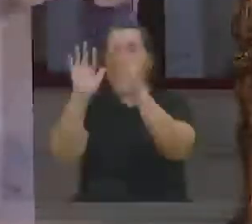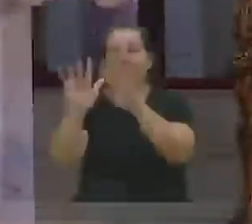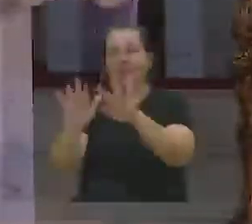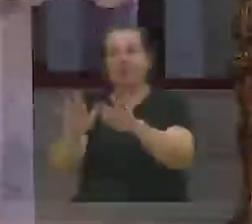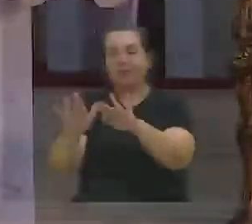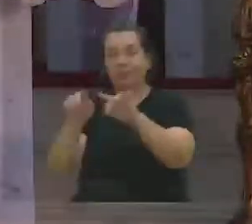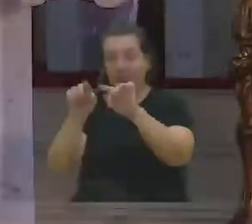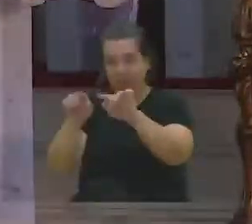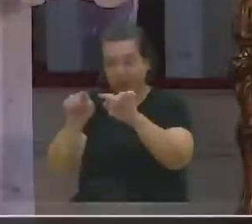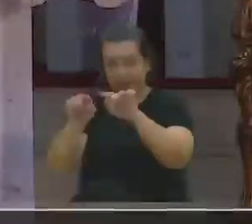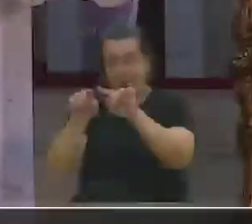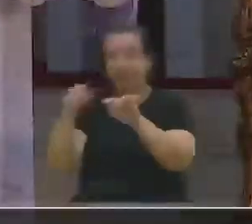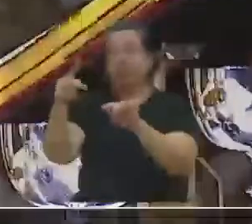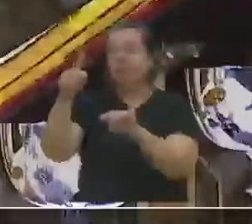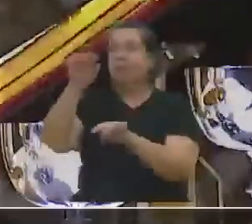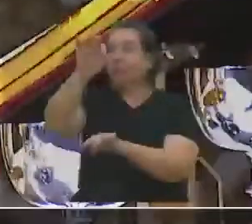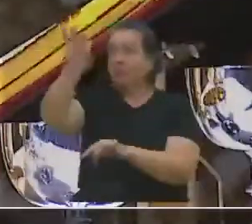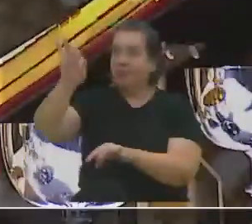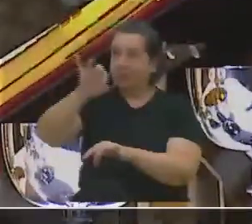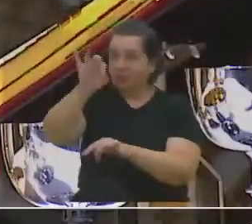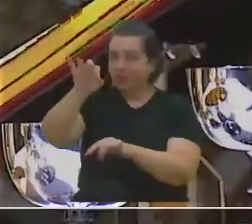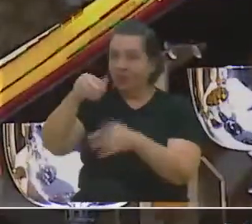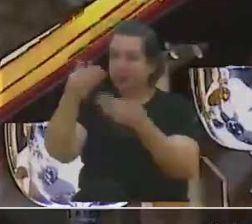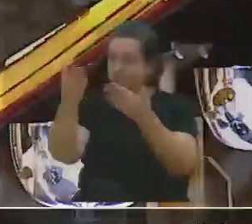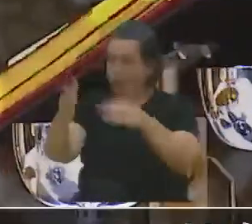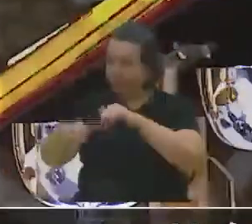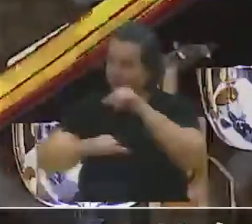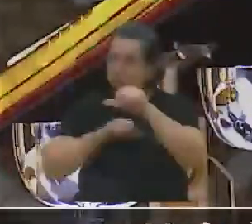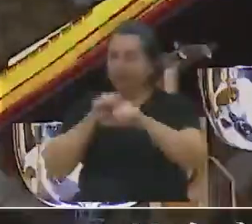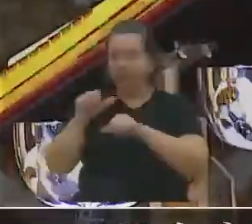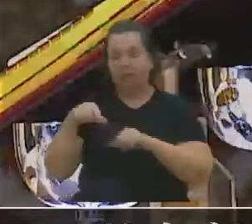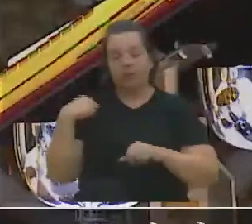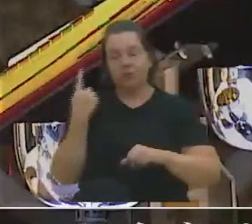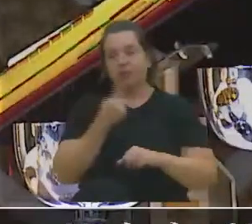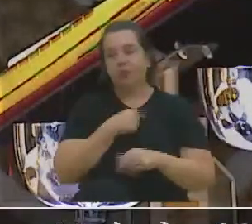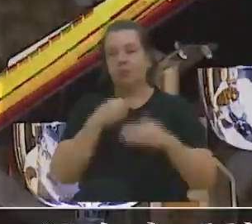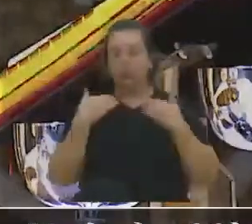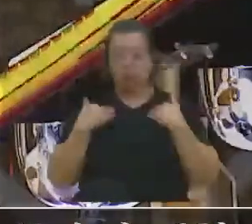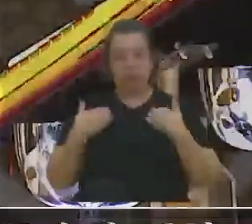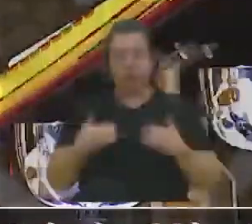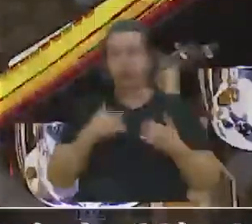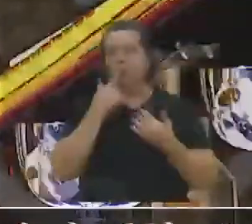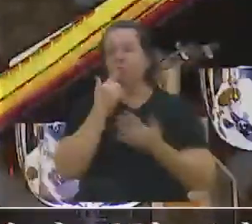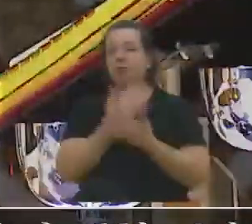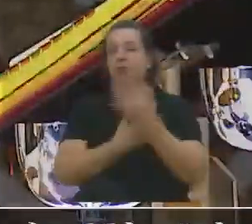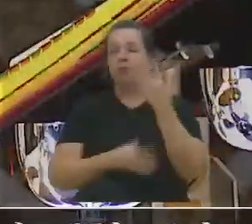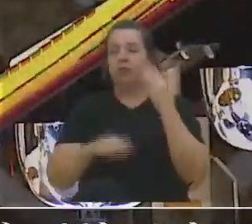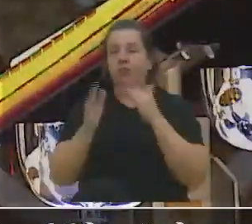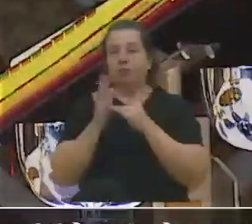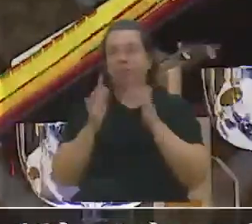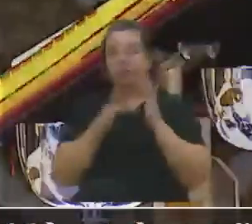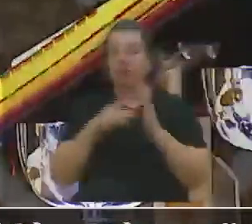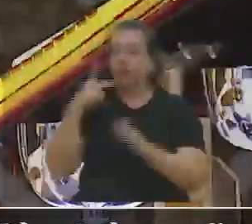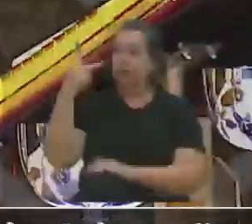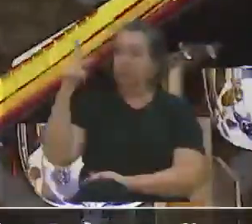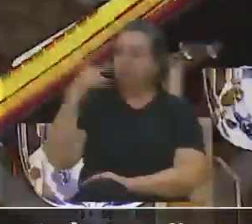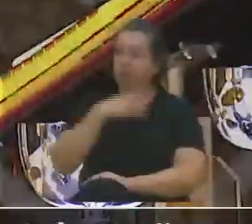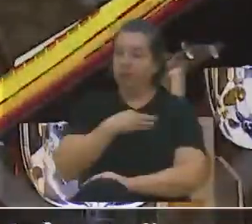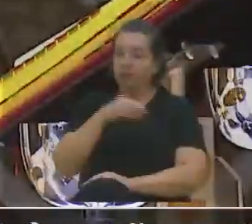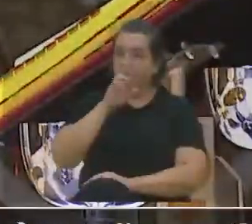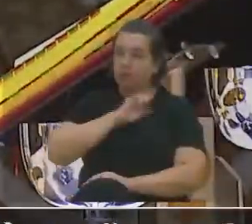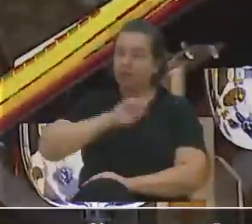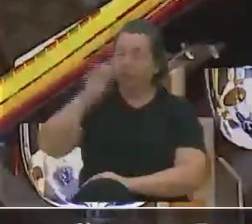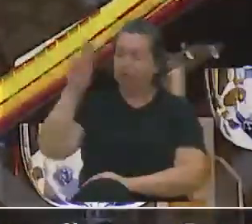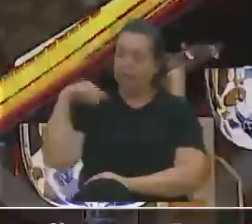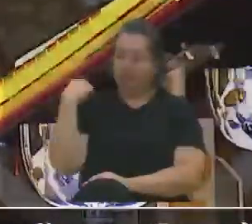oferendas, derramando sobre elas o vosso Espírito, a fim de que se tornem para nós corpo e sangue de Jesus